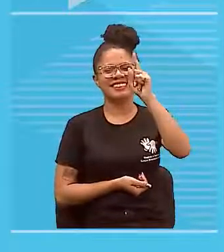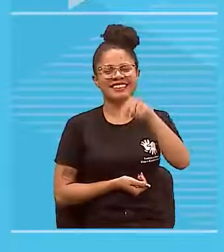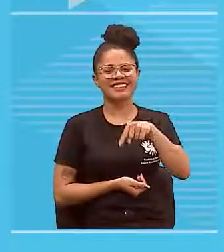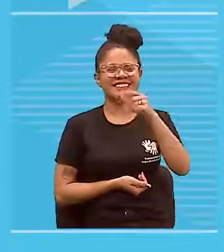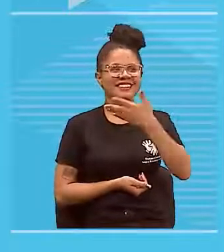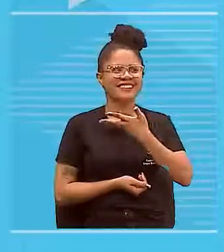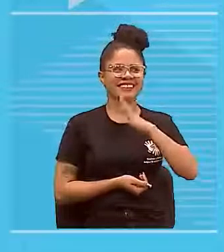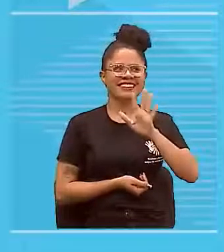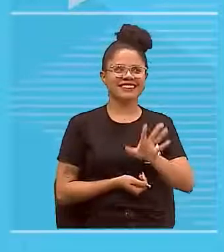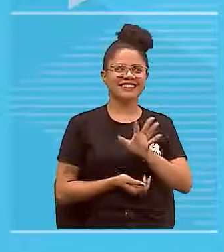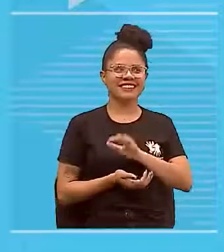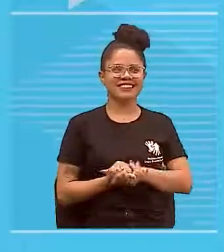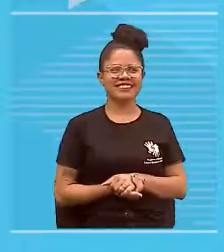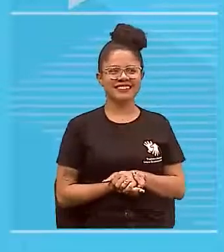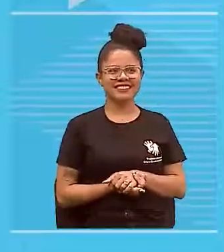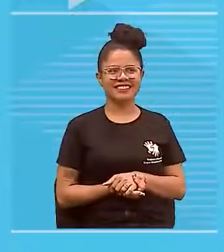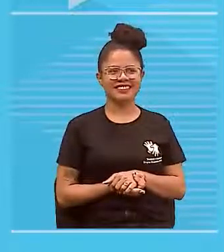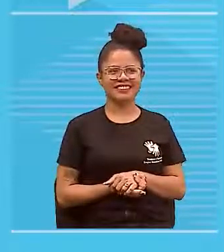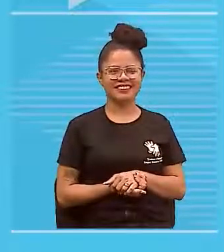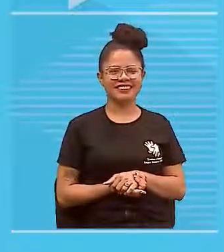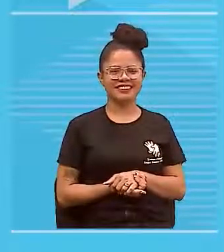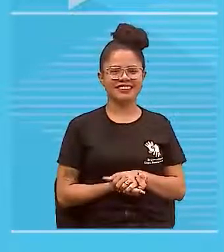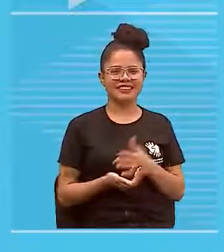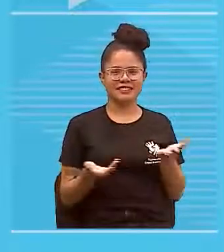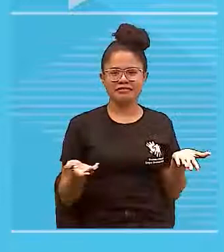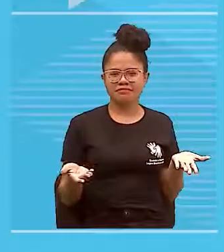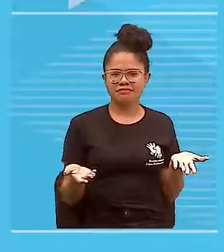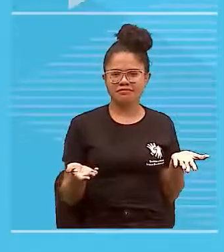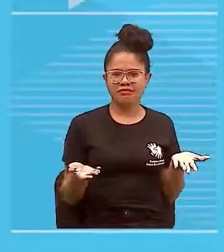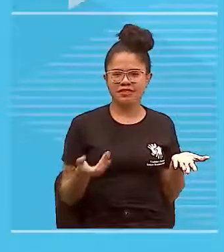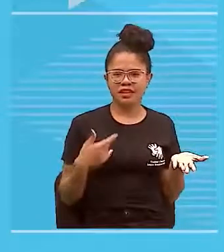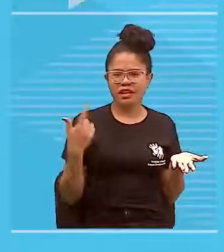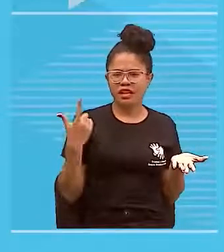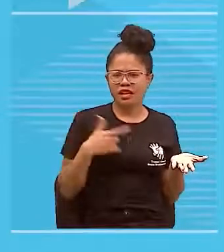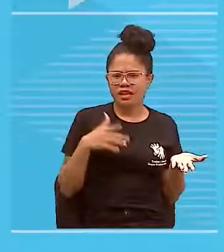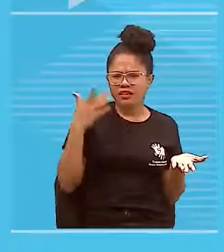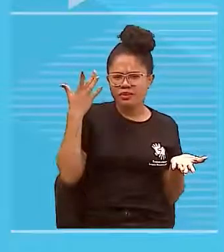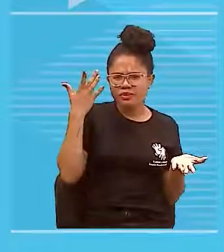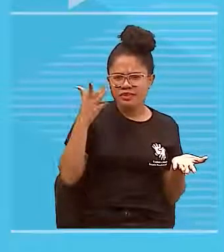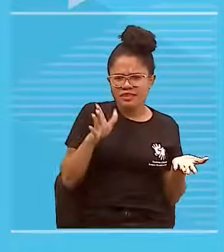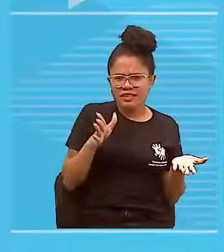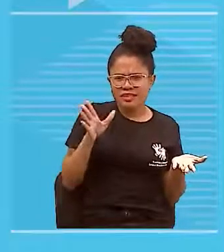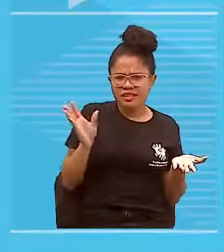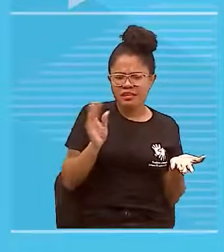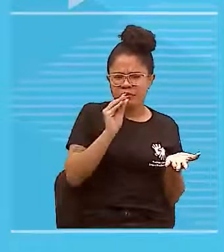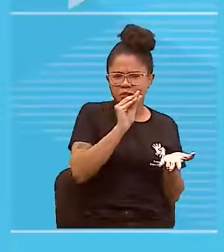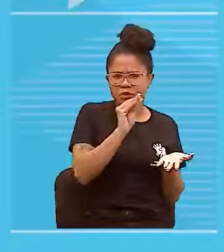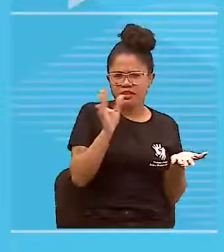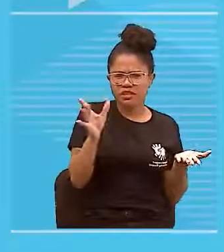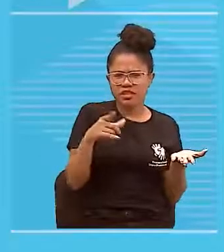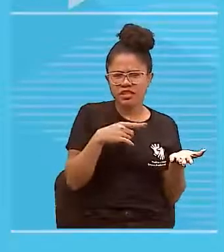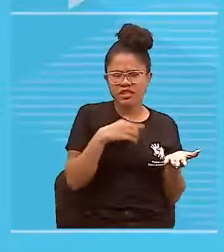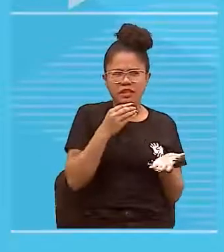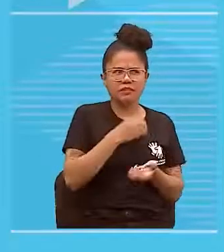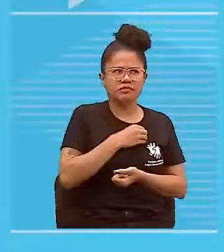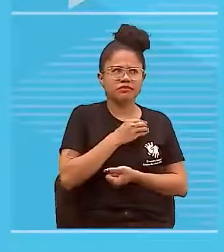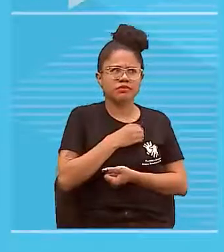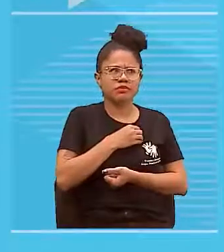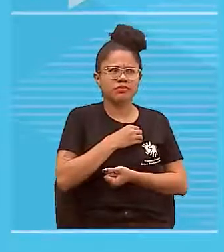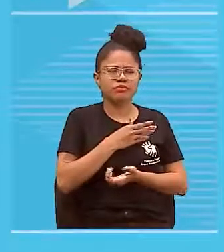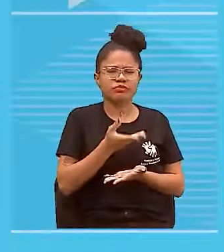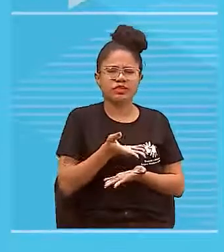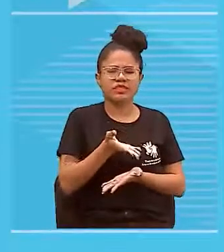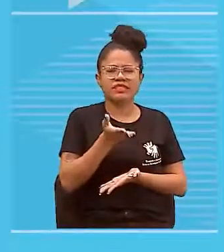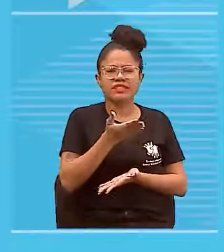sou emulado não sei botar algumas coisas tenho pena da garota ali